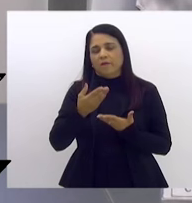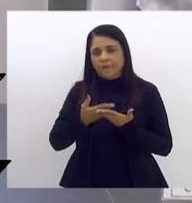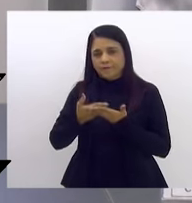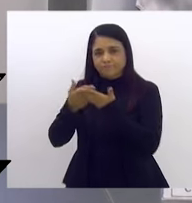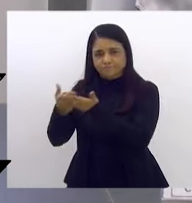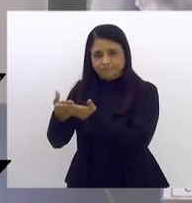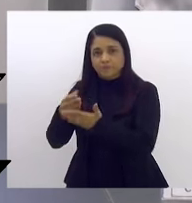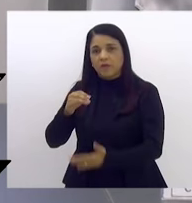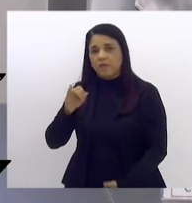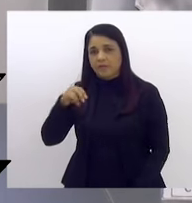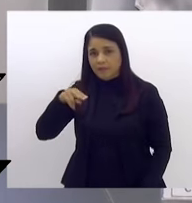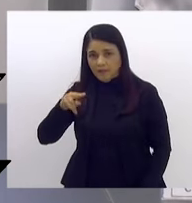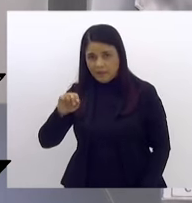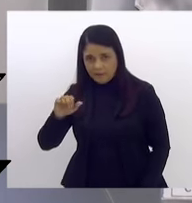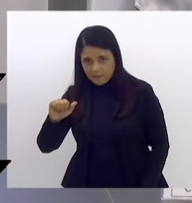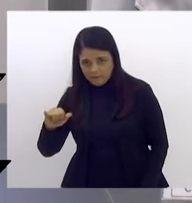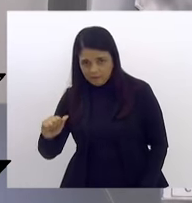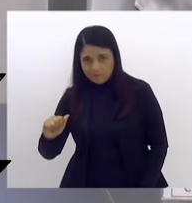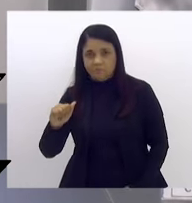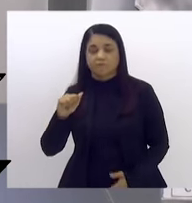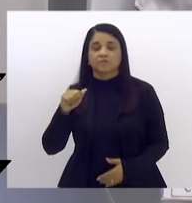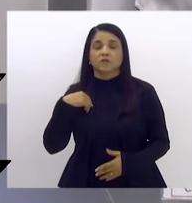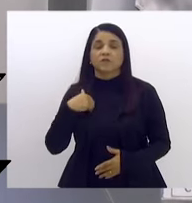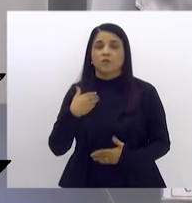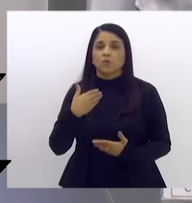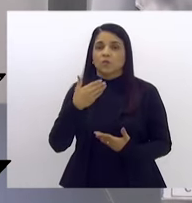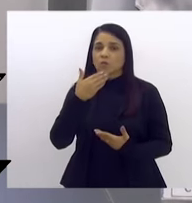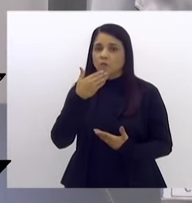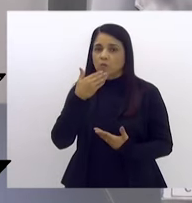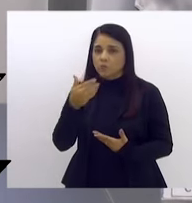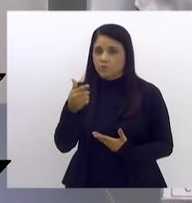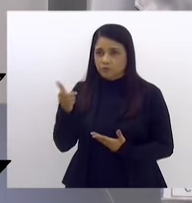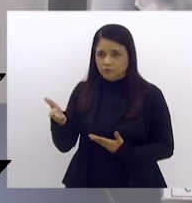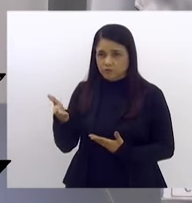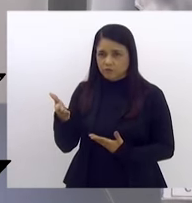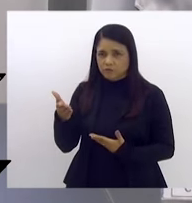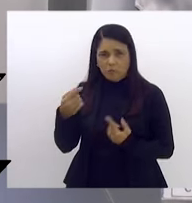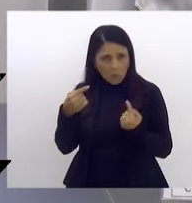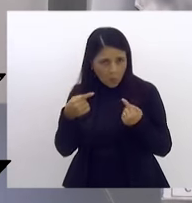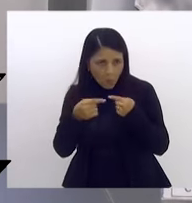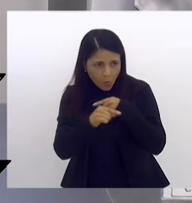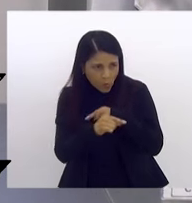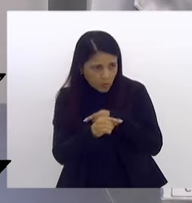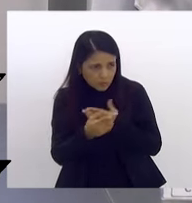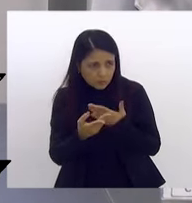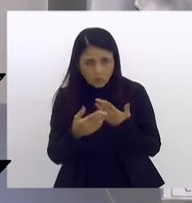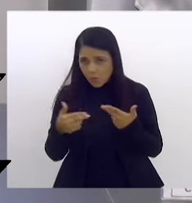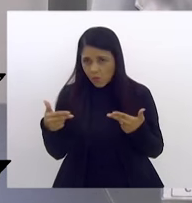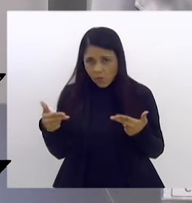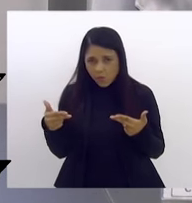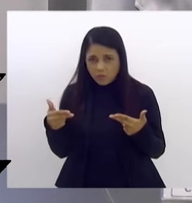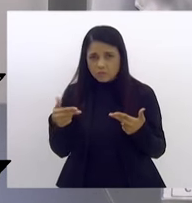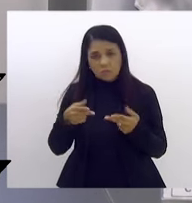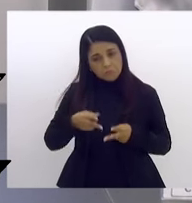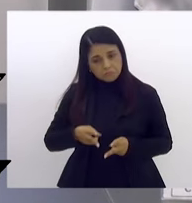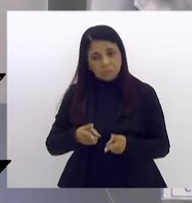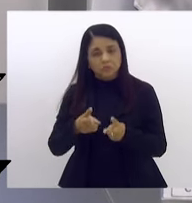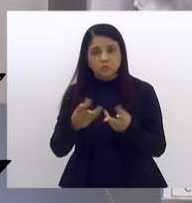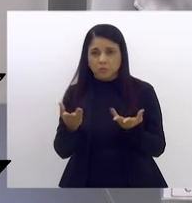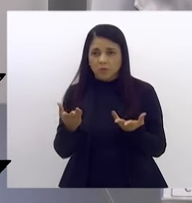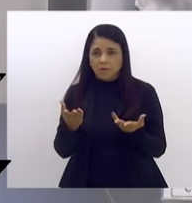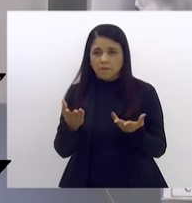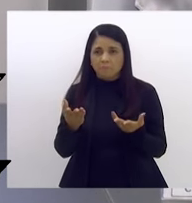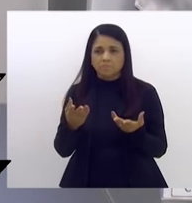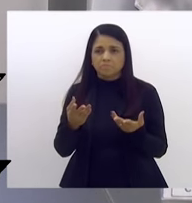aproveitar a presença do autor se há algo se se pode se a gente pode proceder Dessa forma não